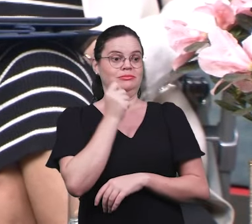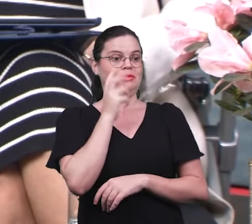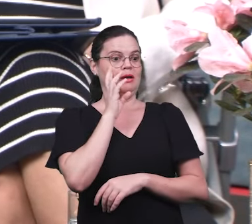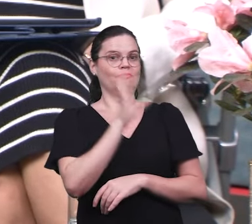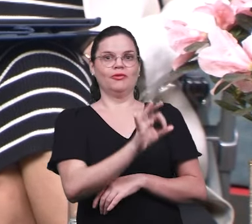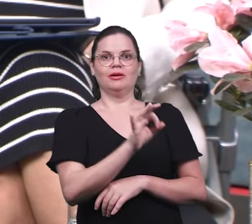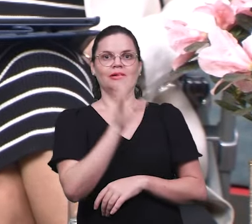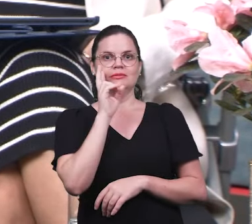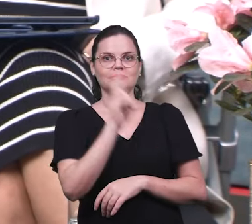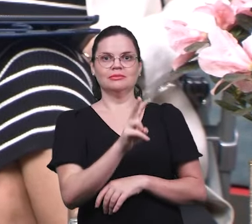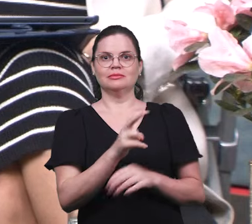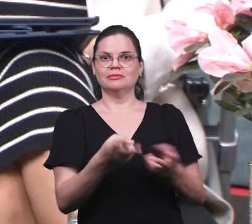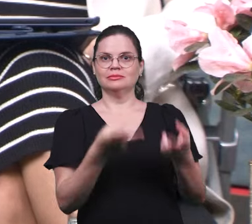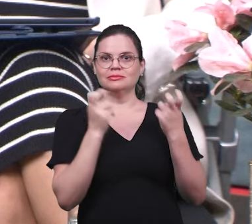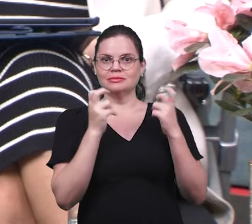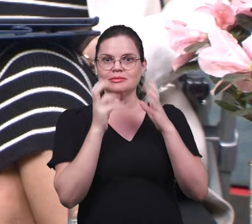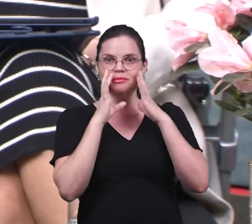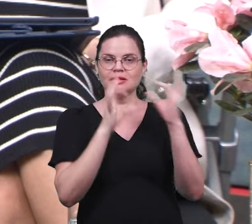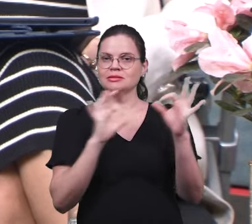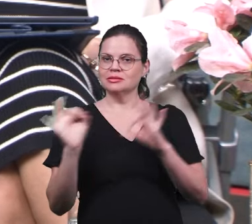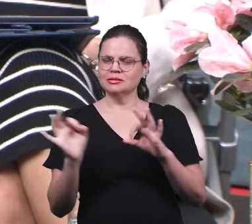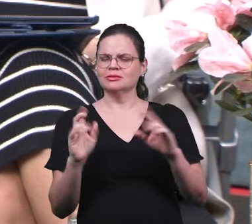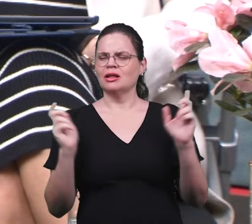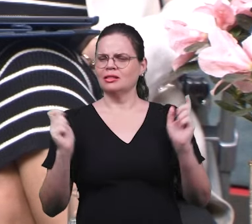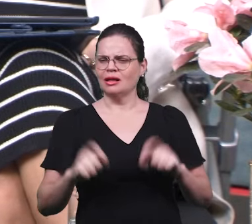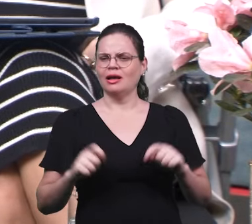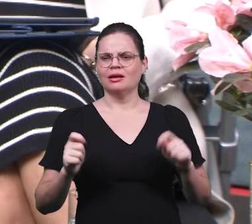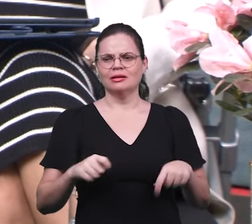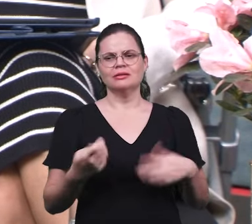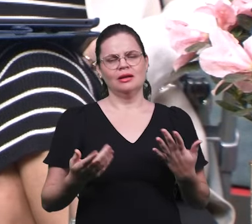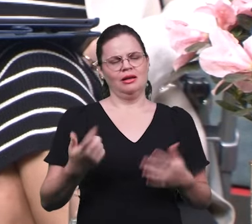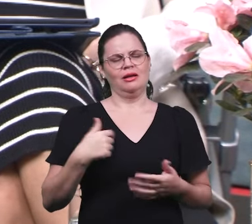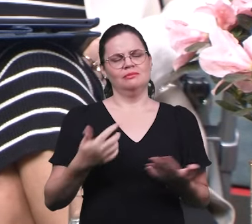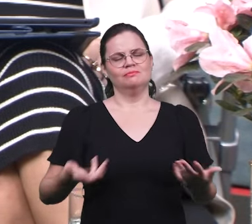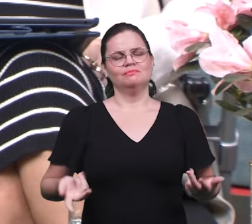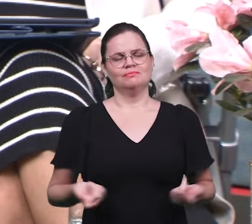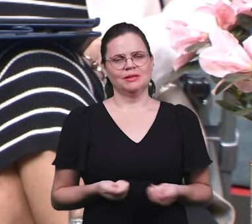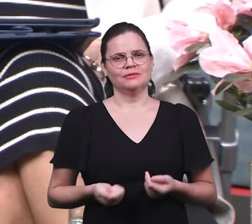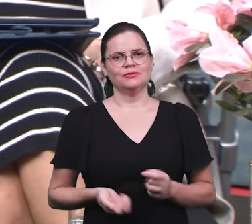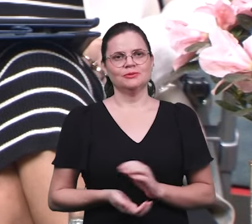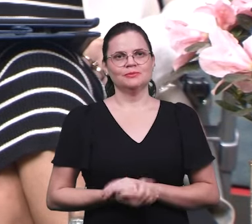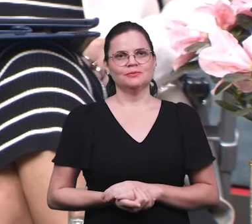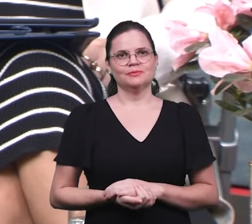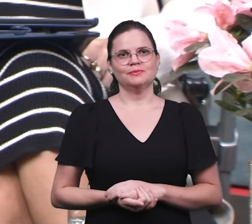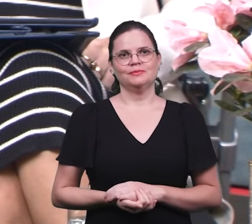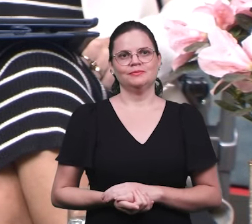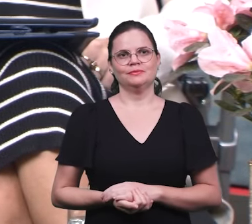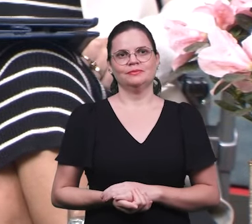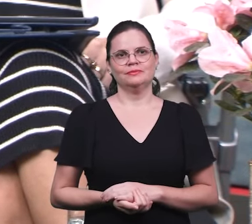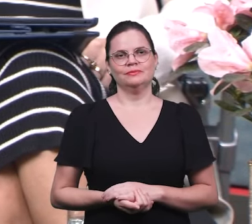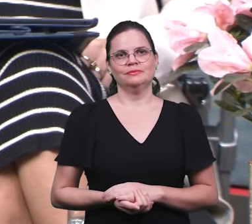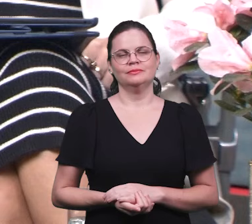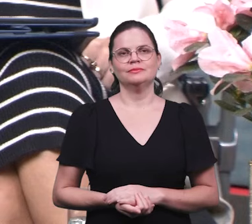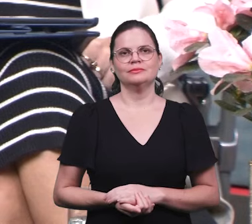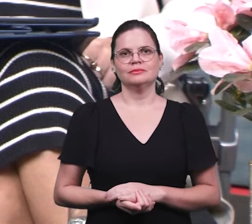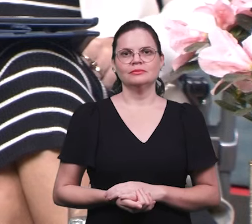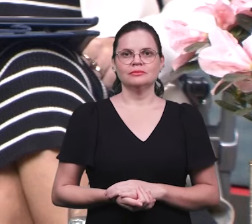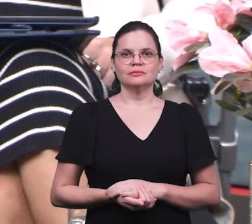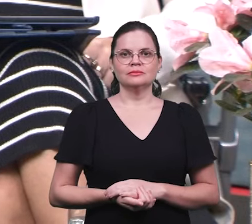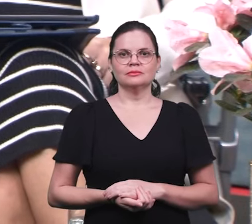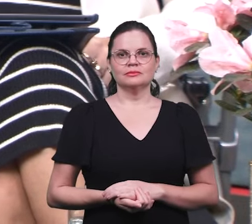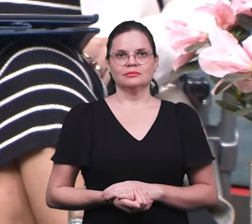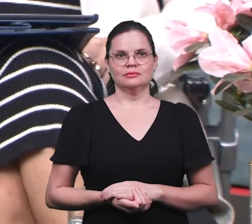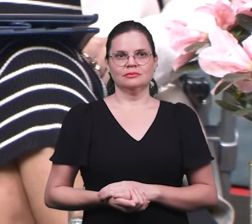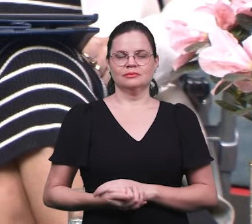você falar para milhares de pessoas. E isso é algo extraordinário, né? É uma